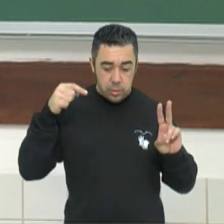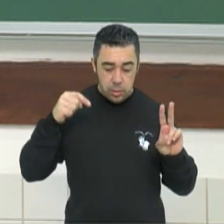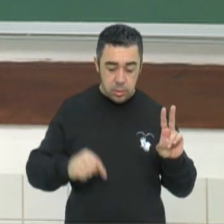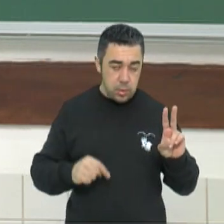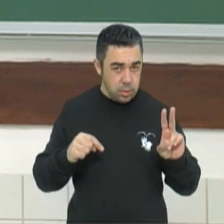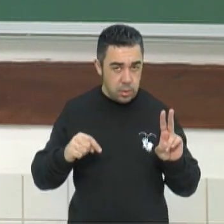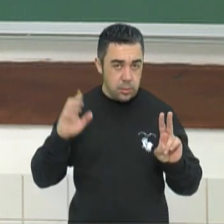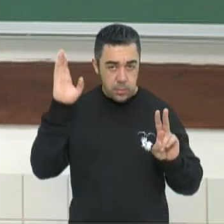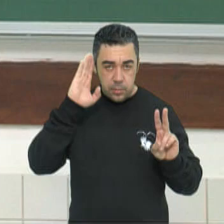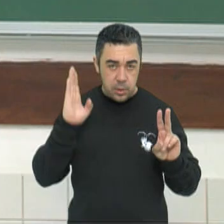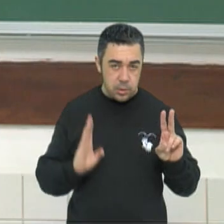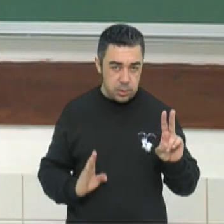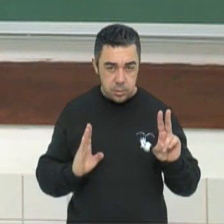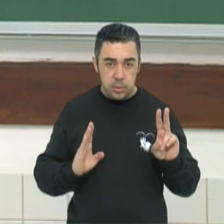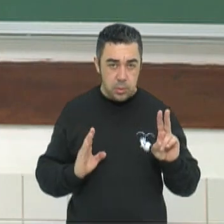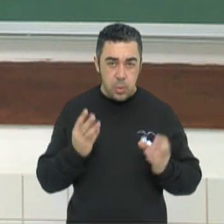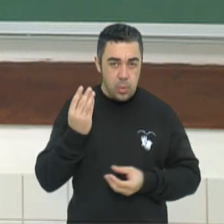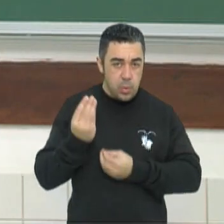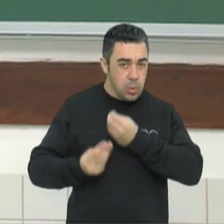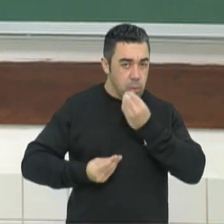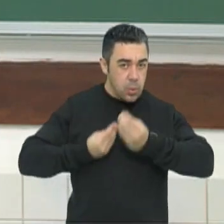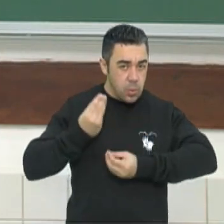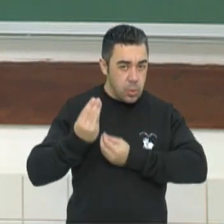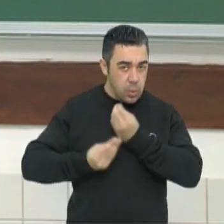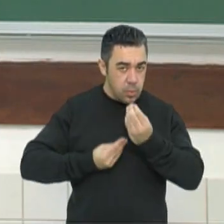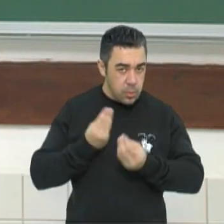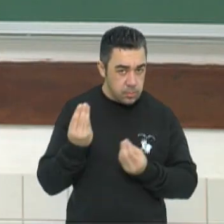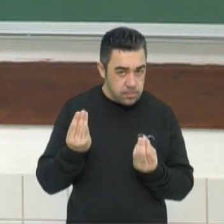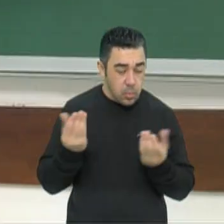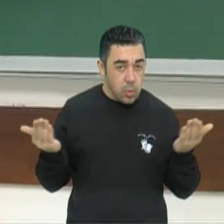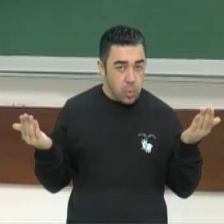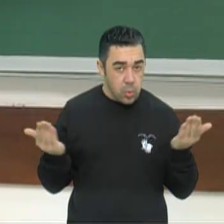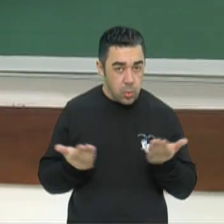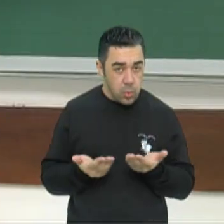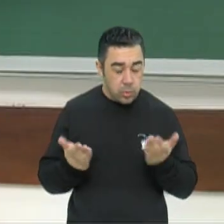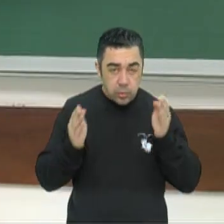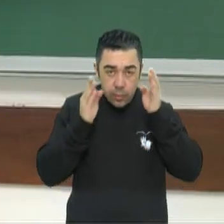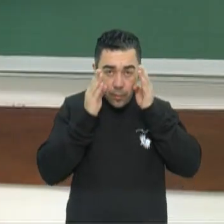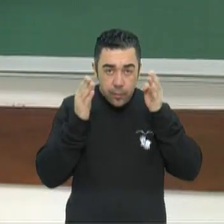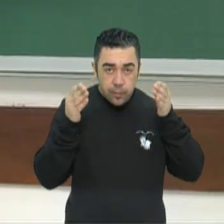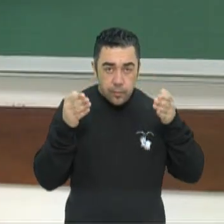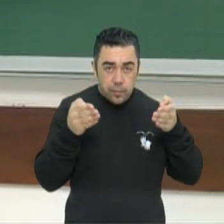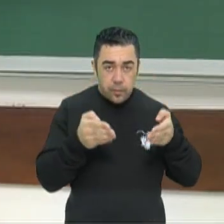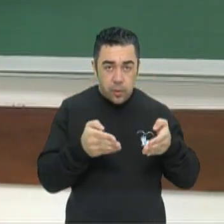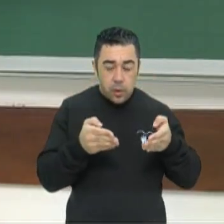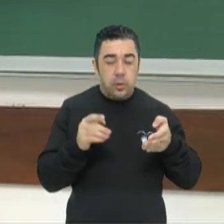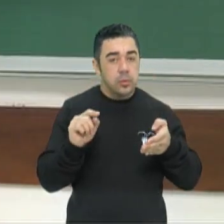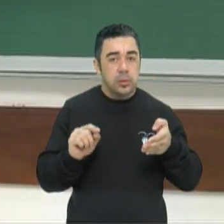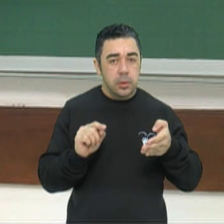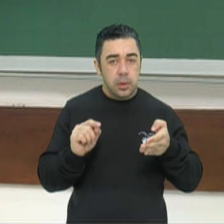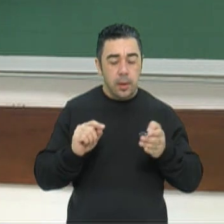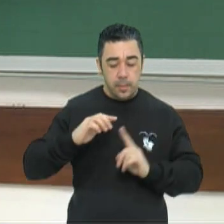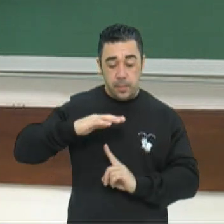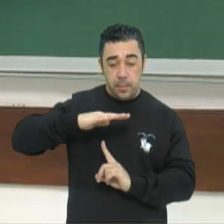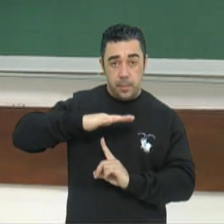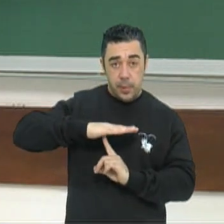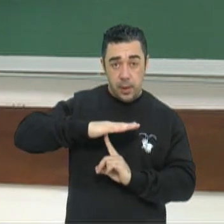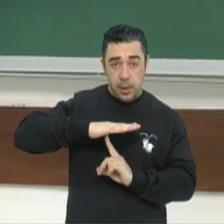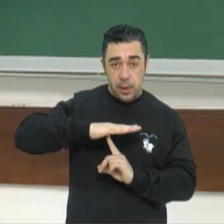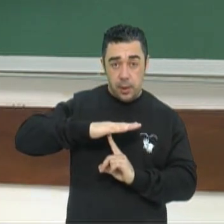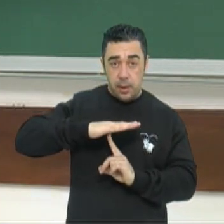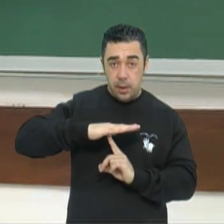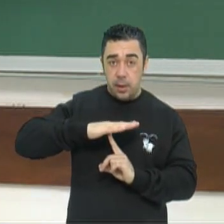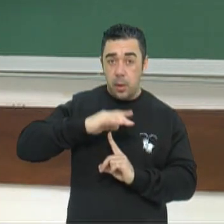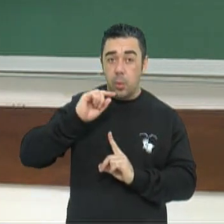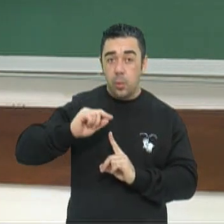a nível Brasil, a nível país, hoje vamos focar no Paraná, que nesse período do Império